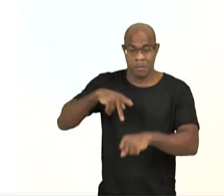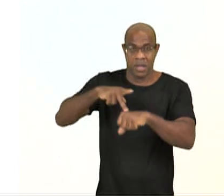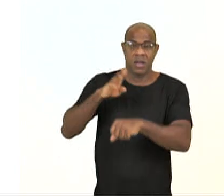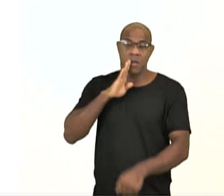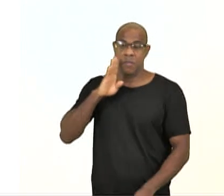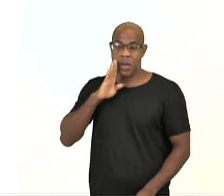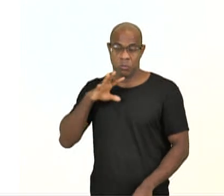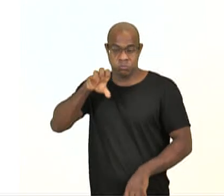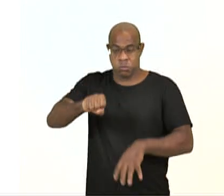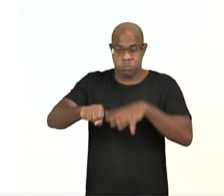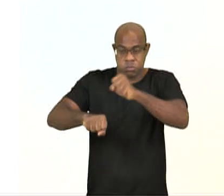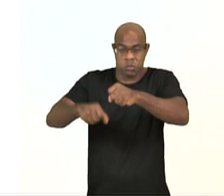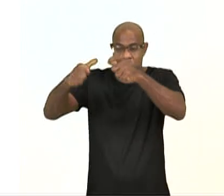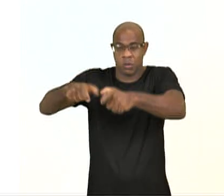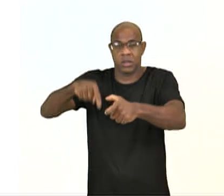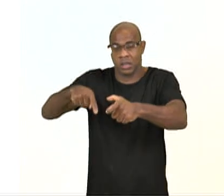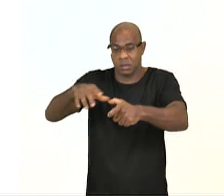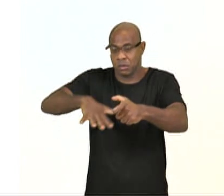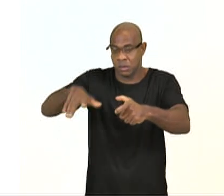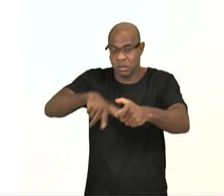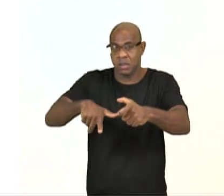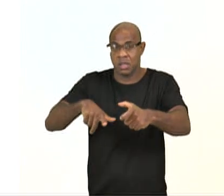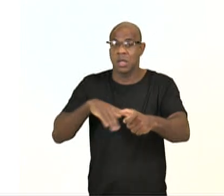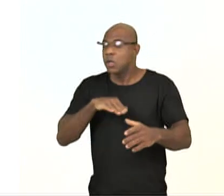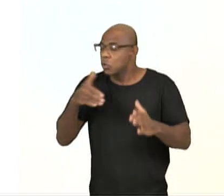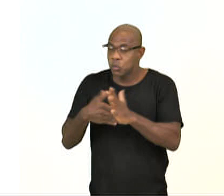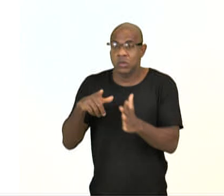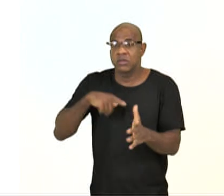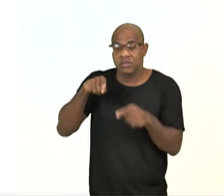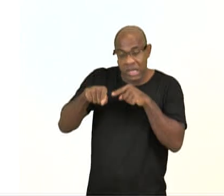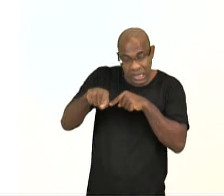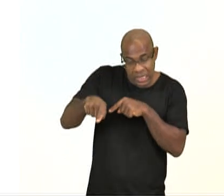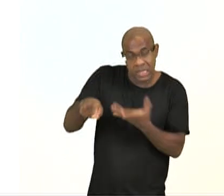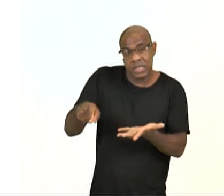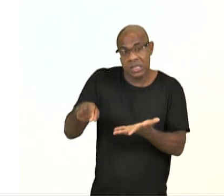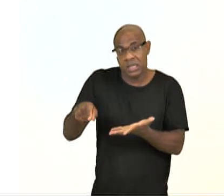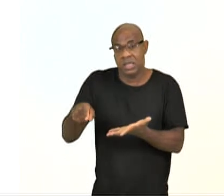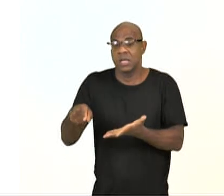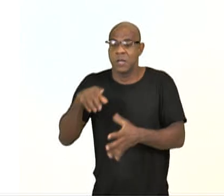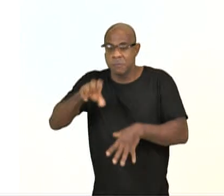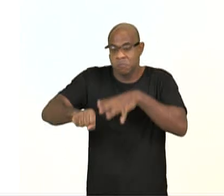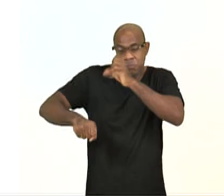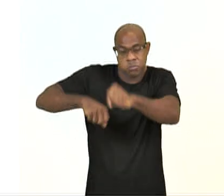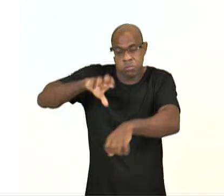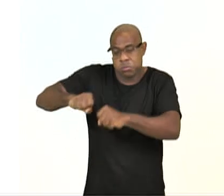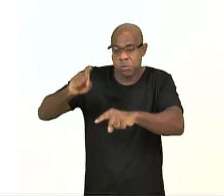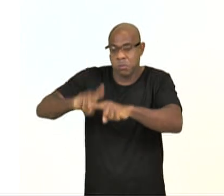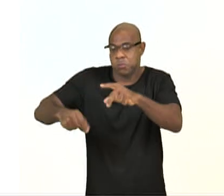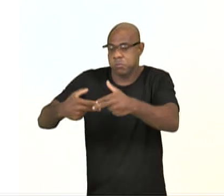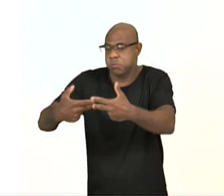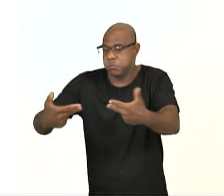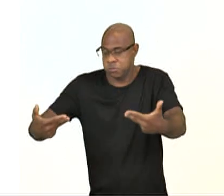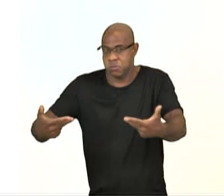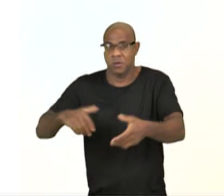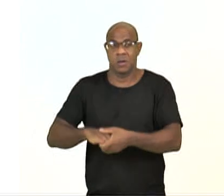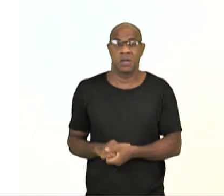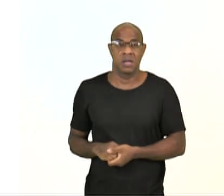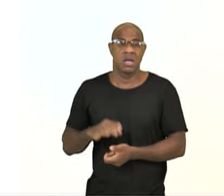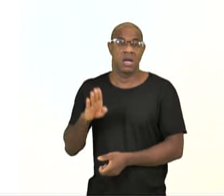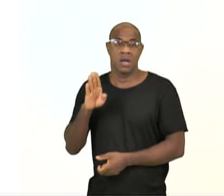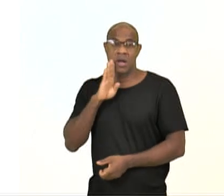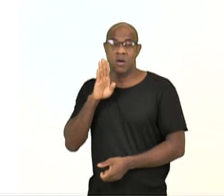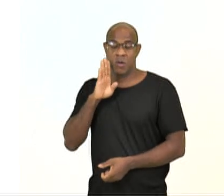região. Então, tudo que tinha, eles se apropriavam, tá? E dos recursos minerais. Então, a Bélgica estava